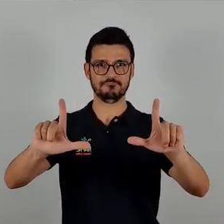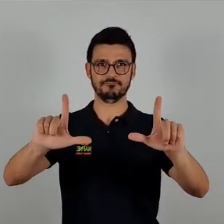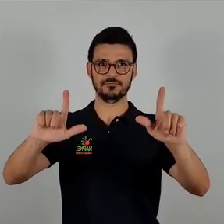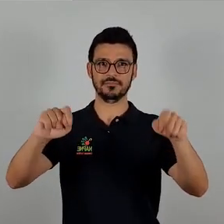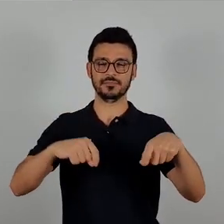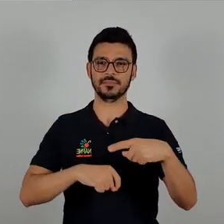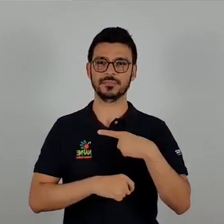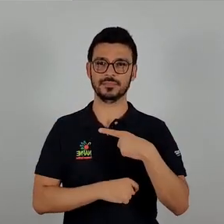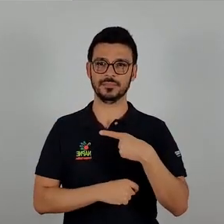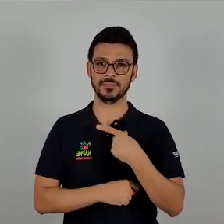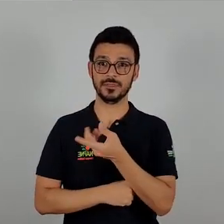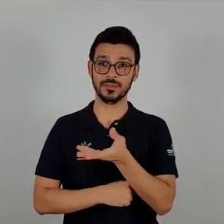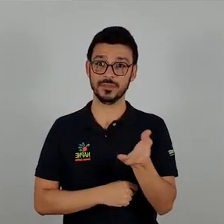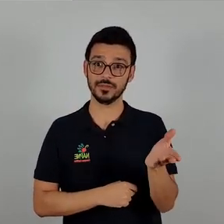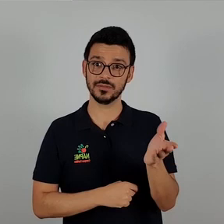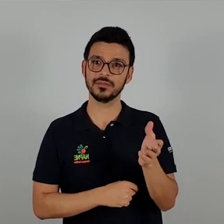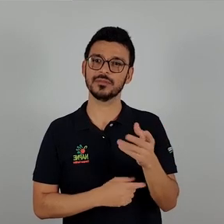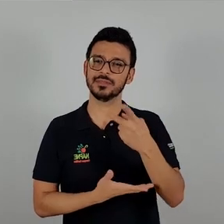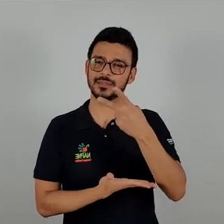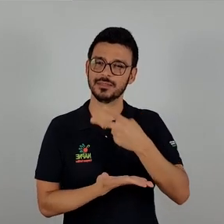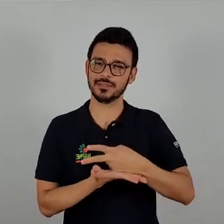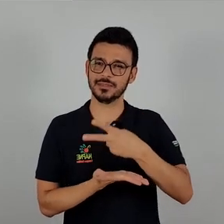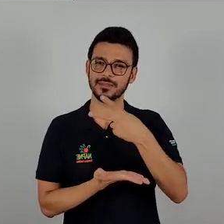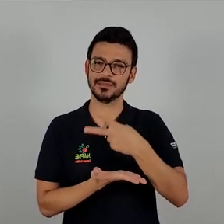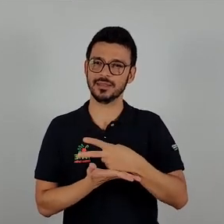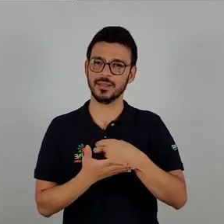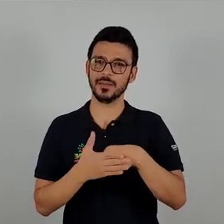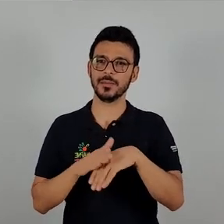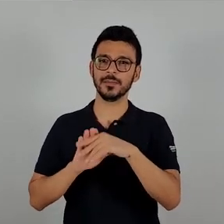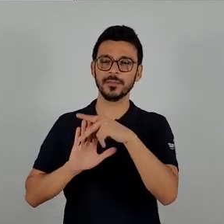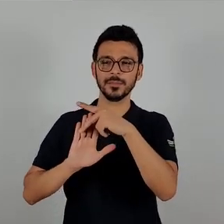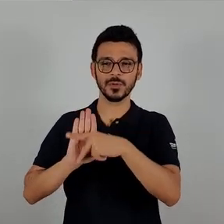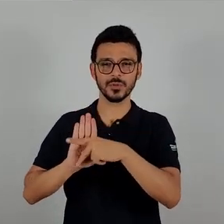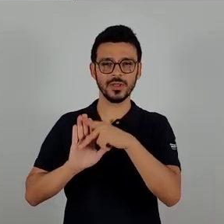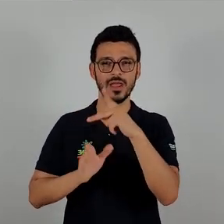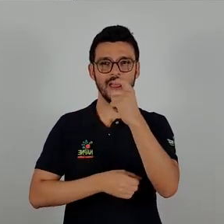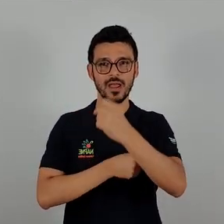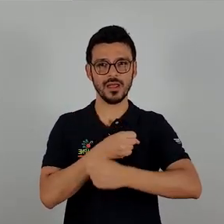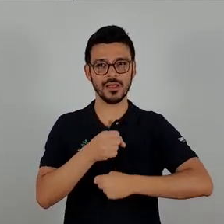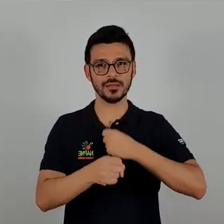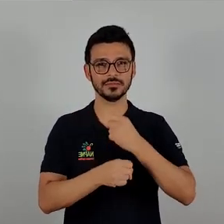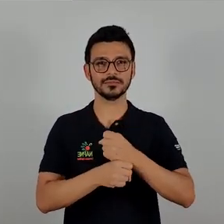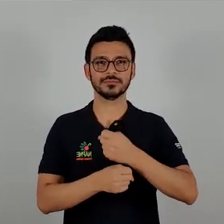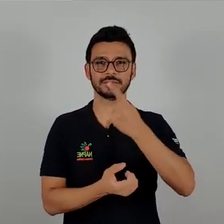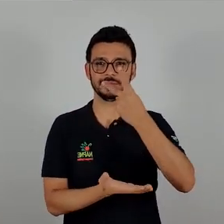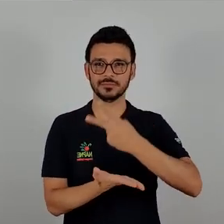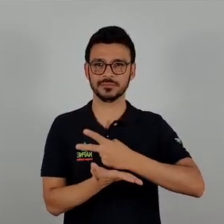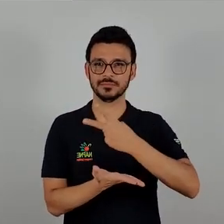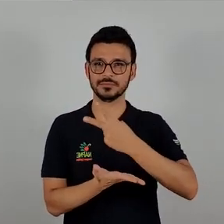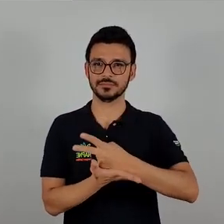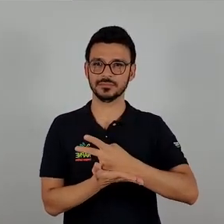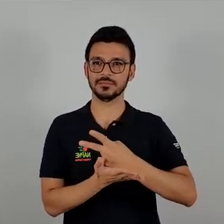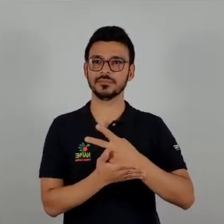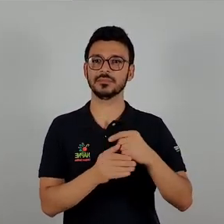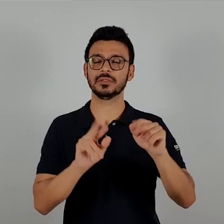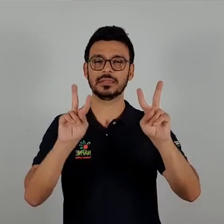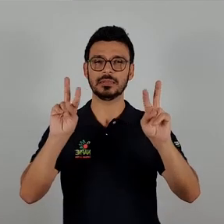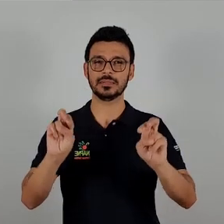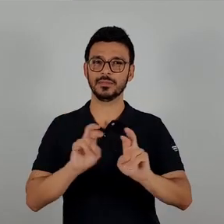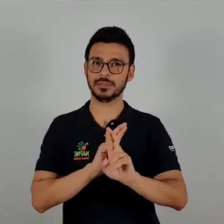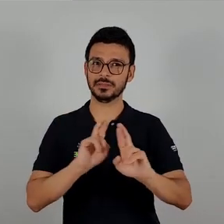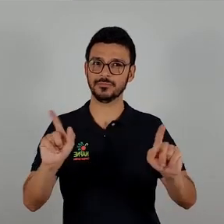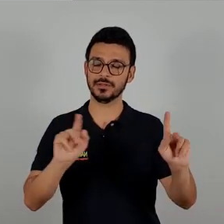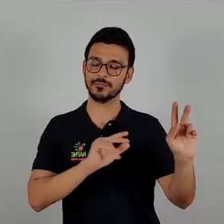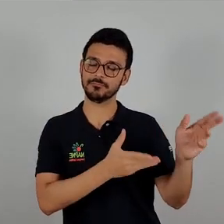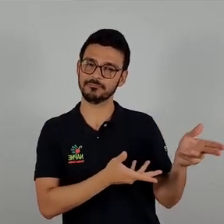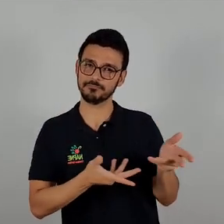sucesso. Legal. Mas é isso. Muito obrigada. Eu fico à disposição aí, a hora que precisarem, para esses outros temas, que nem eu que trabalho bastante com a